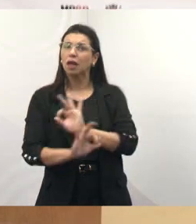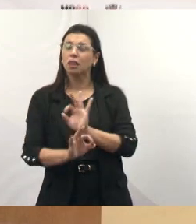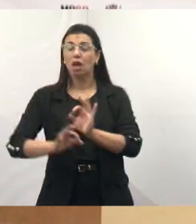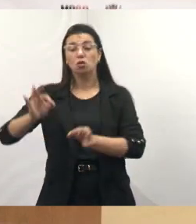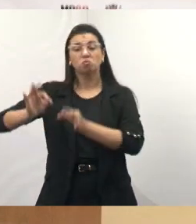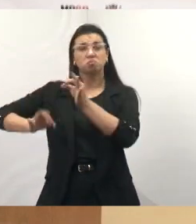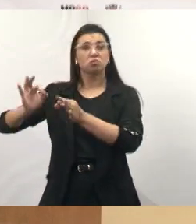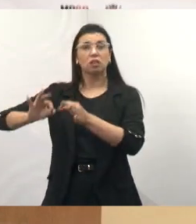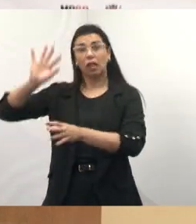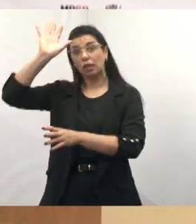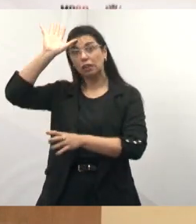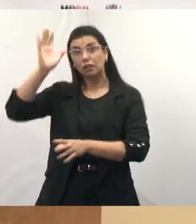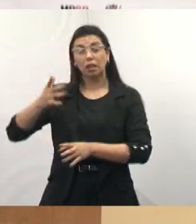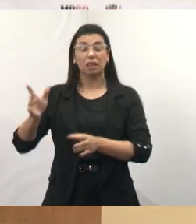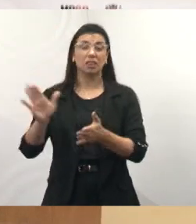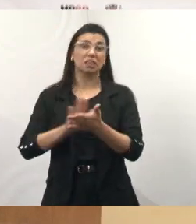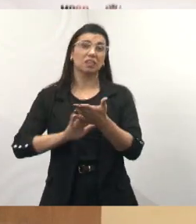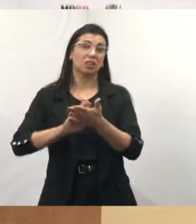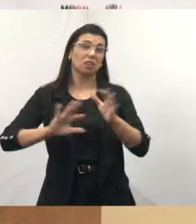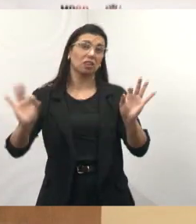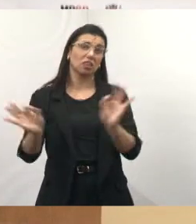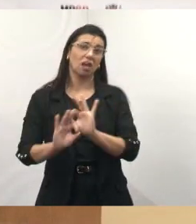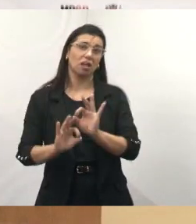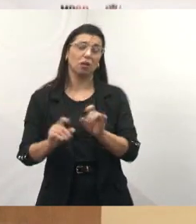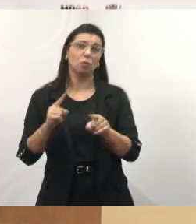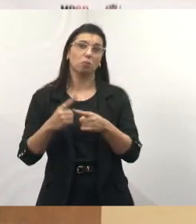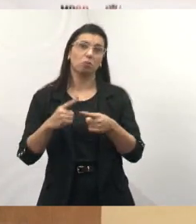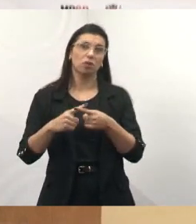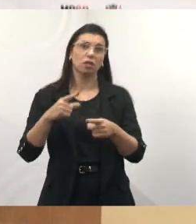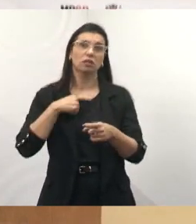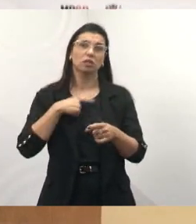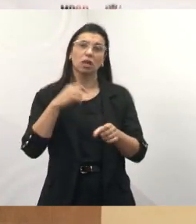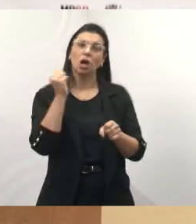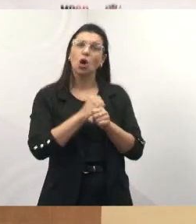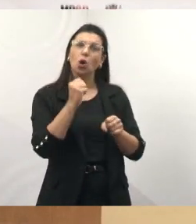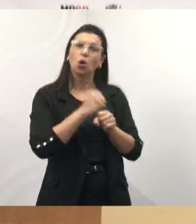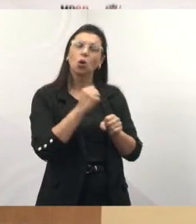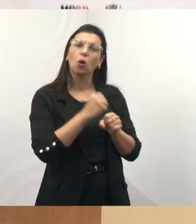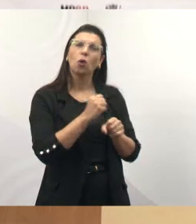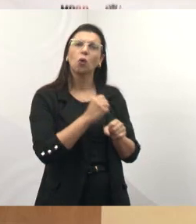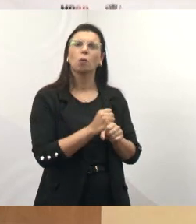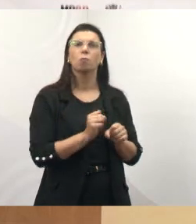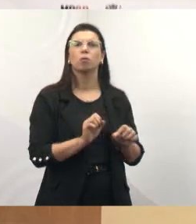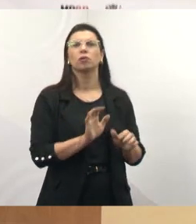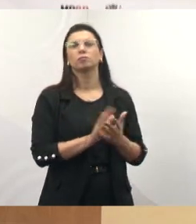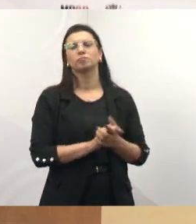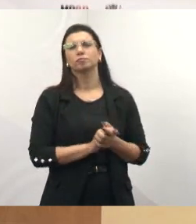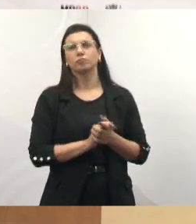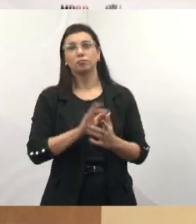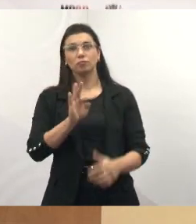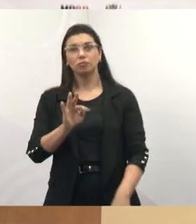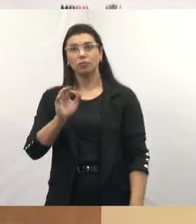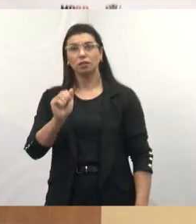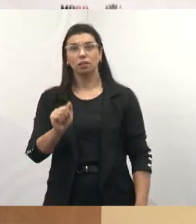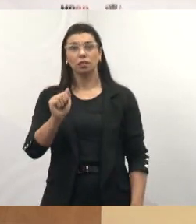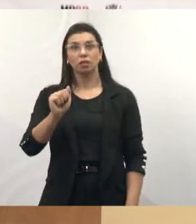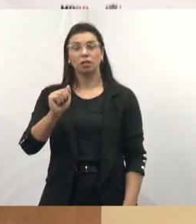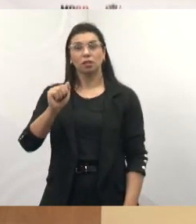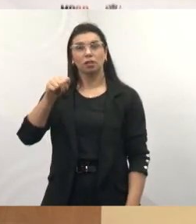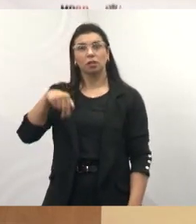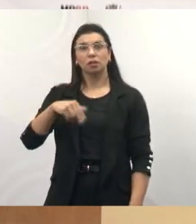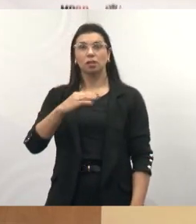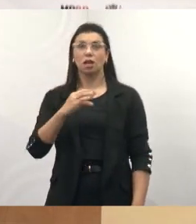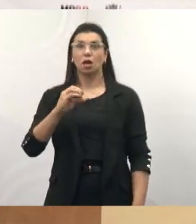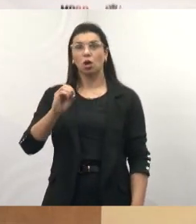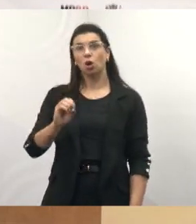Justiça, que é as obras dos tanques, os tancões que foram feitos para conter as